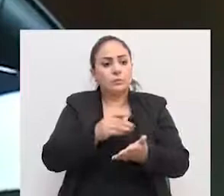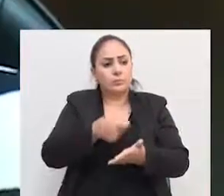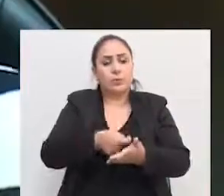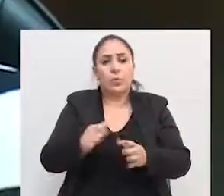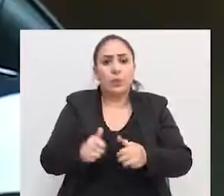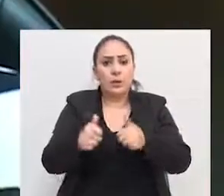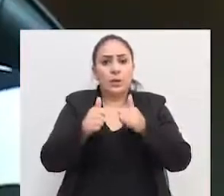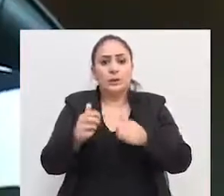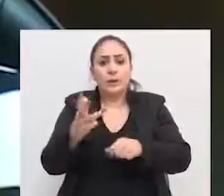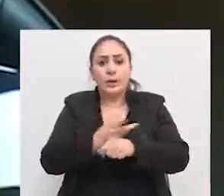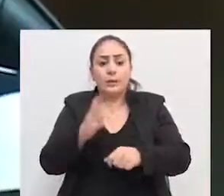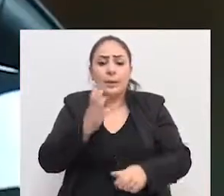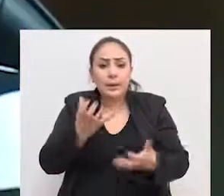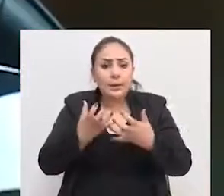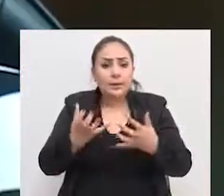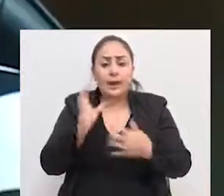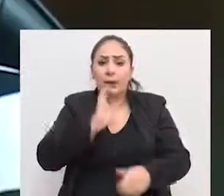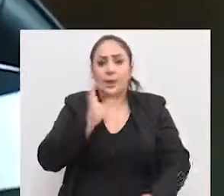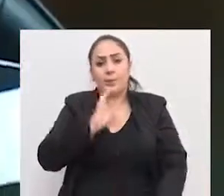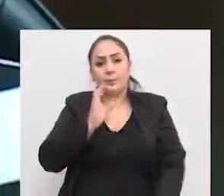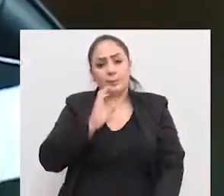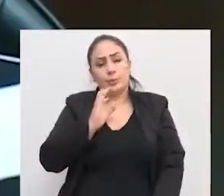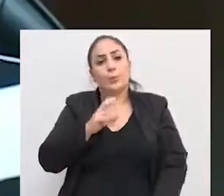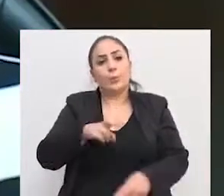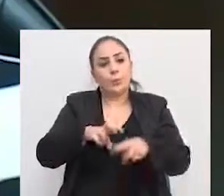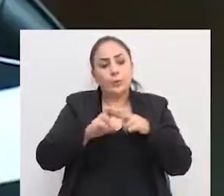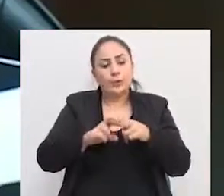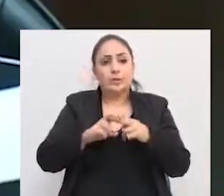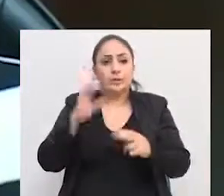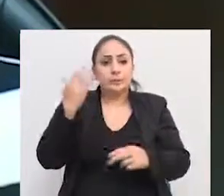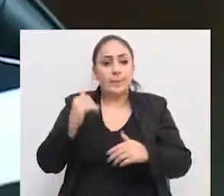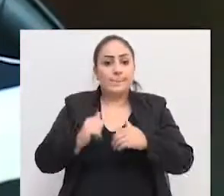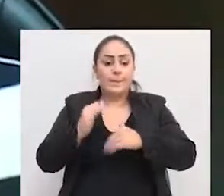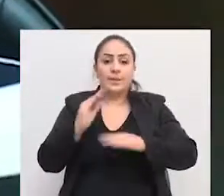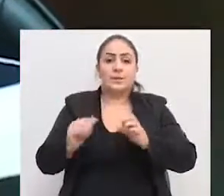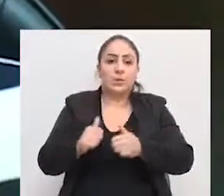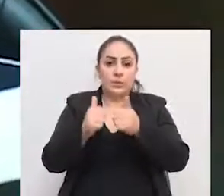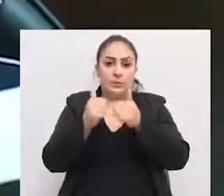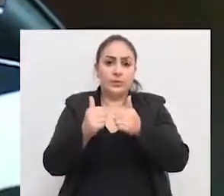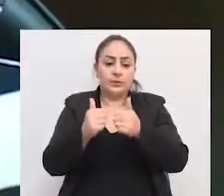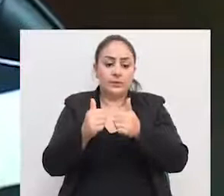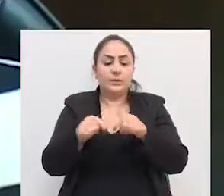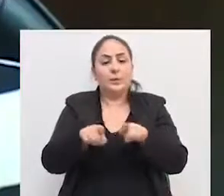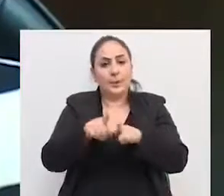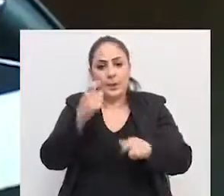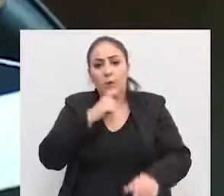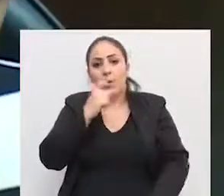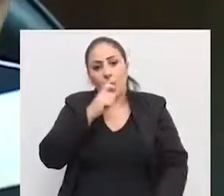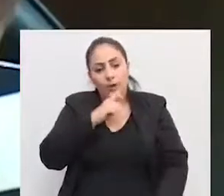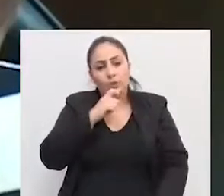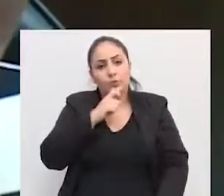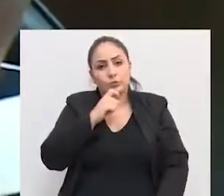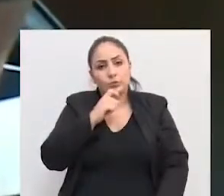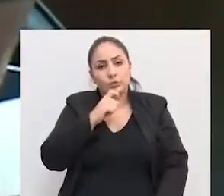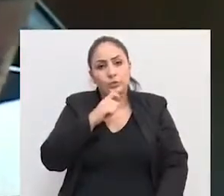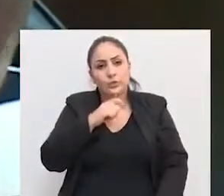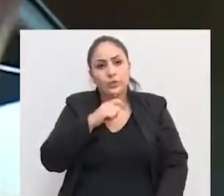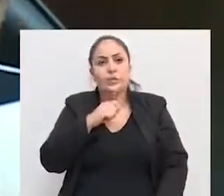de qualidade, pela pressa, né? Então, essa ciência mais qualificada, né, eu acho que vai